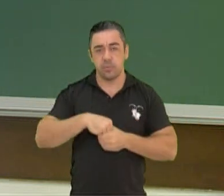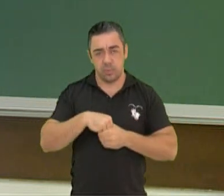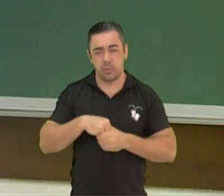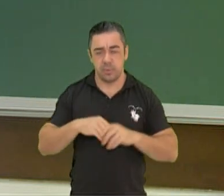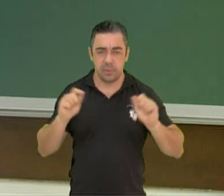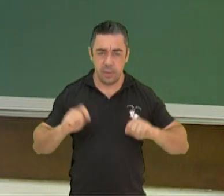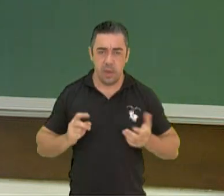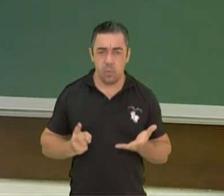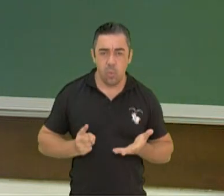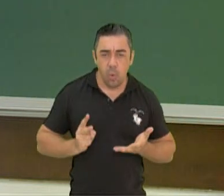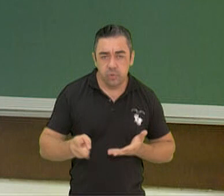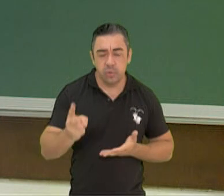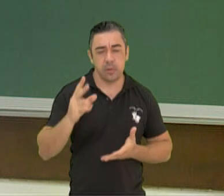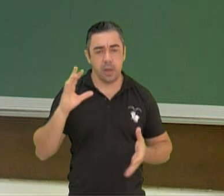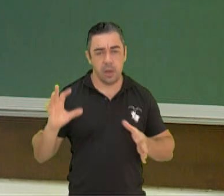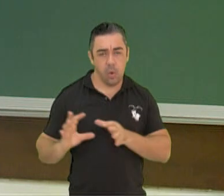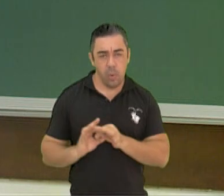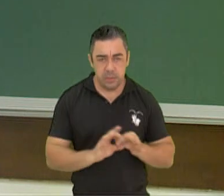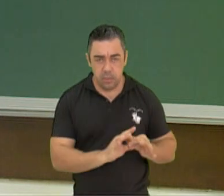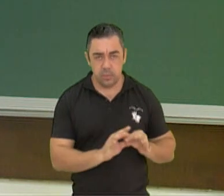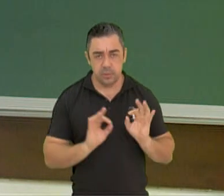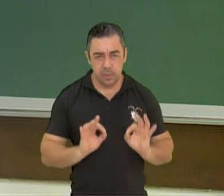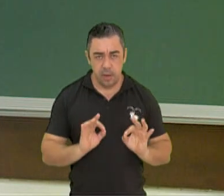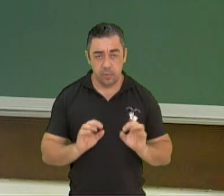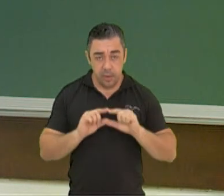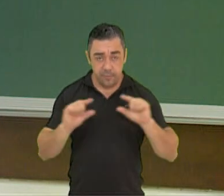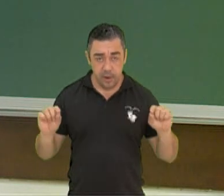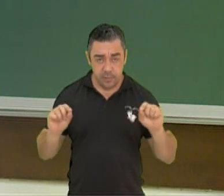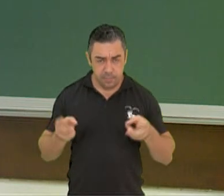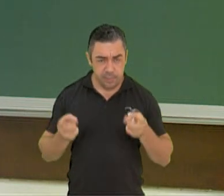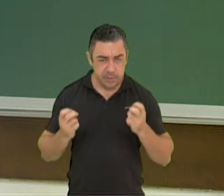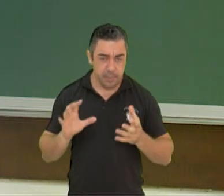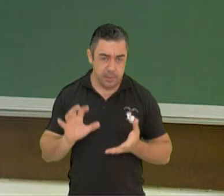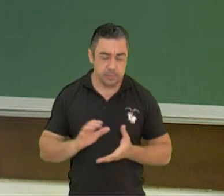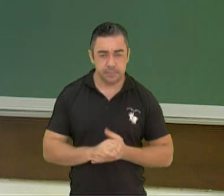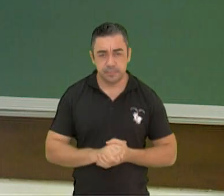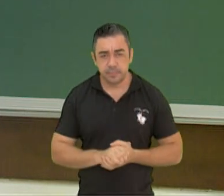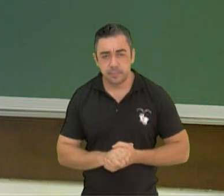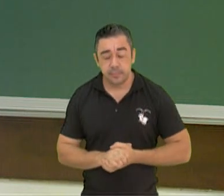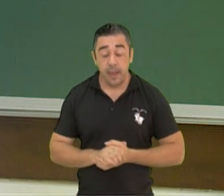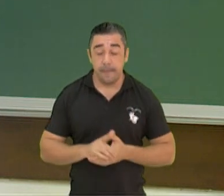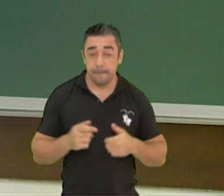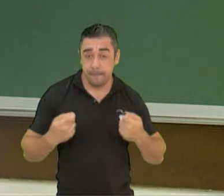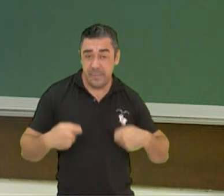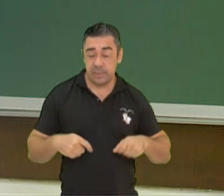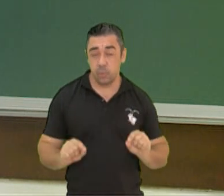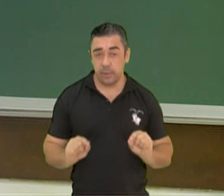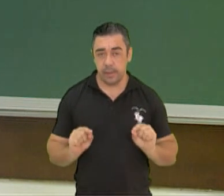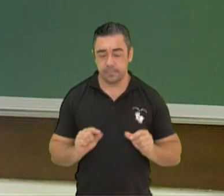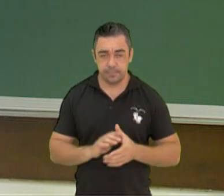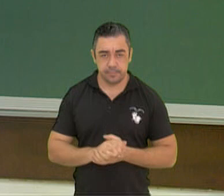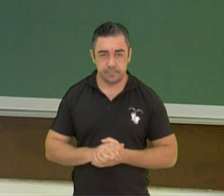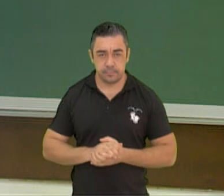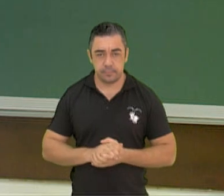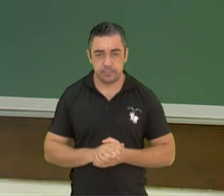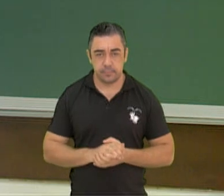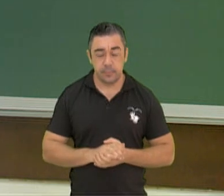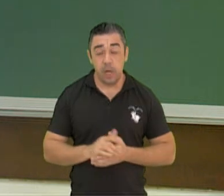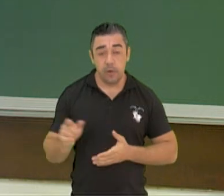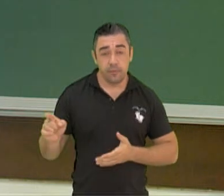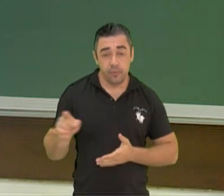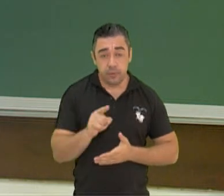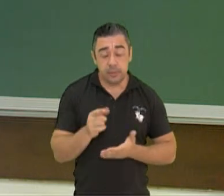dar sequência ao que está querendo passar na frase. Percebe? É assim, é preciso que